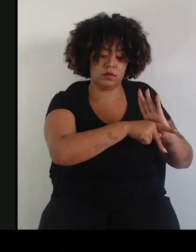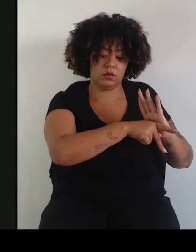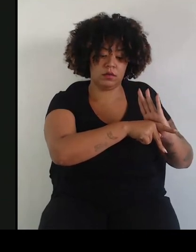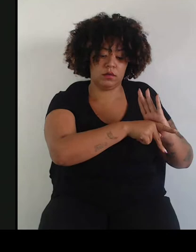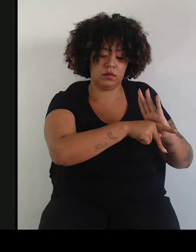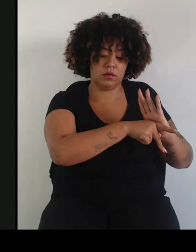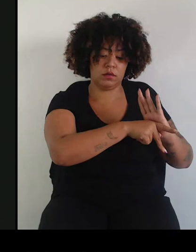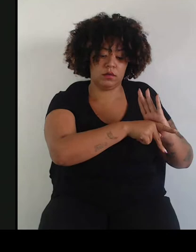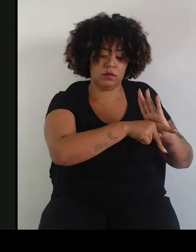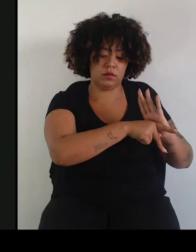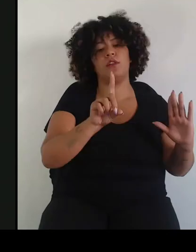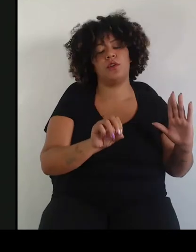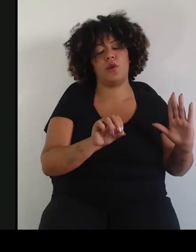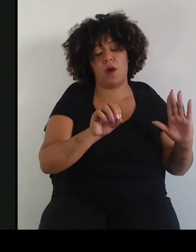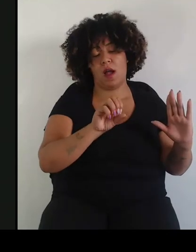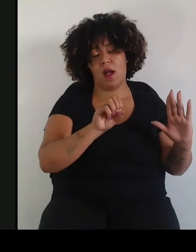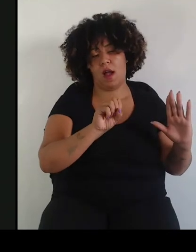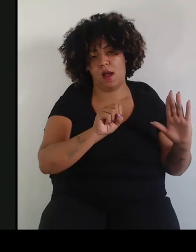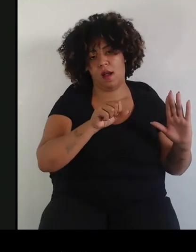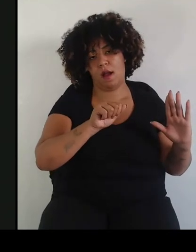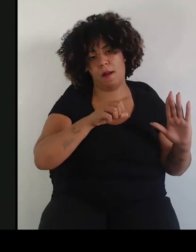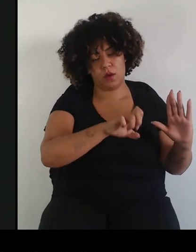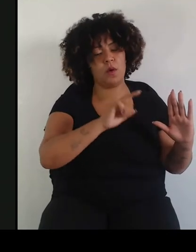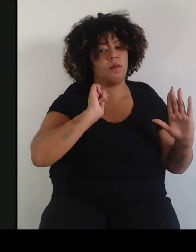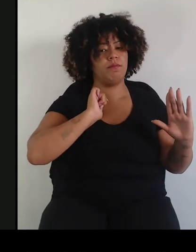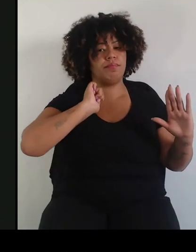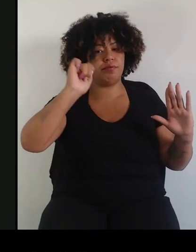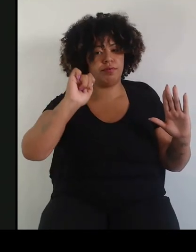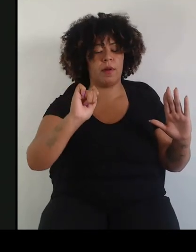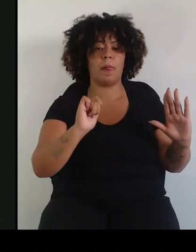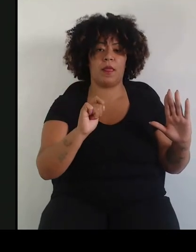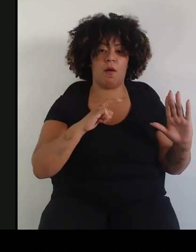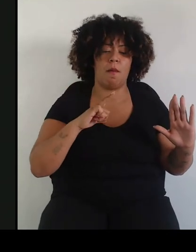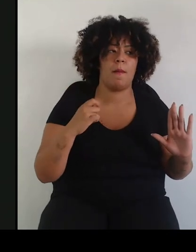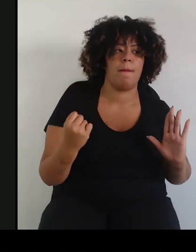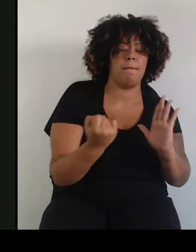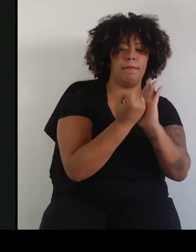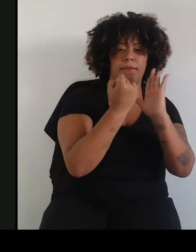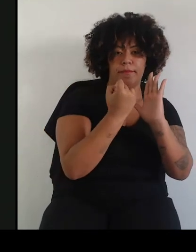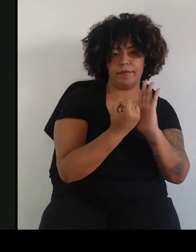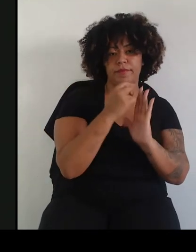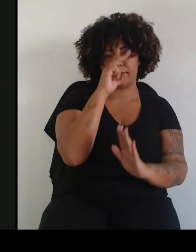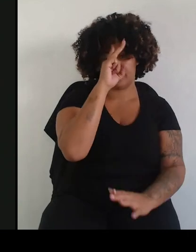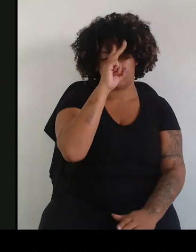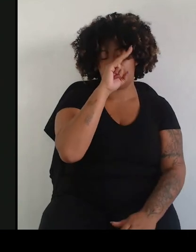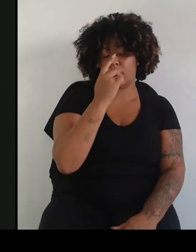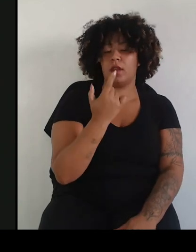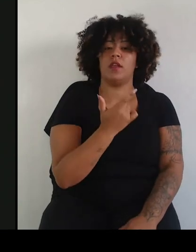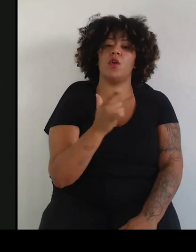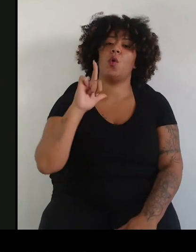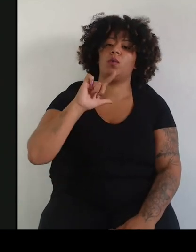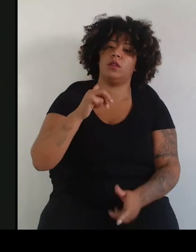independência do Brasil como canibalismo histórico e outras situações né